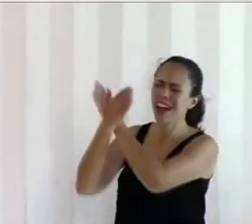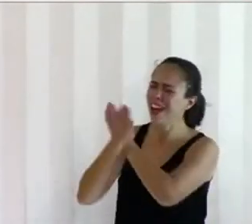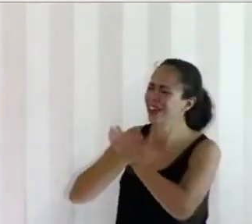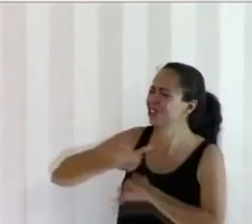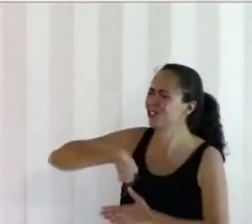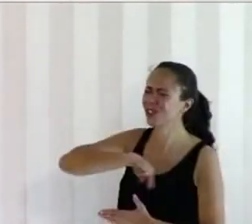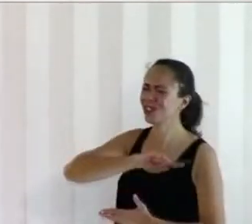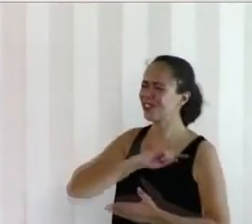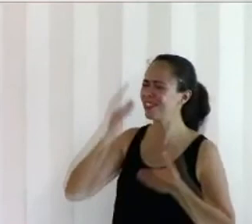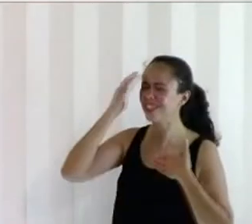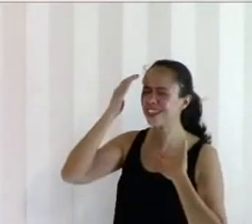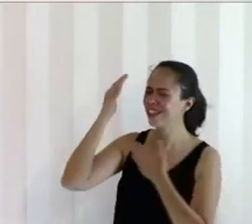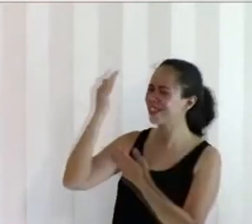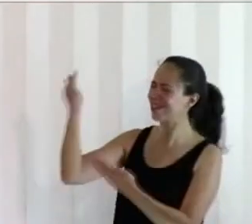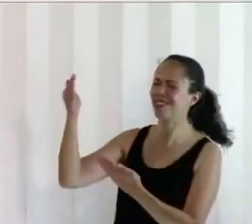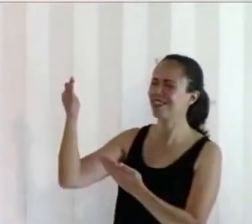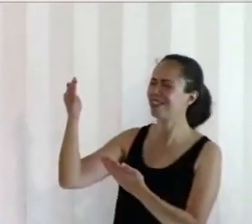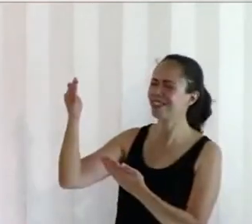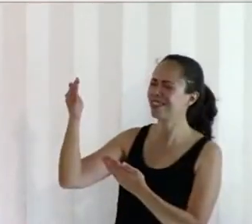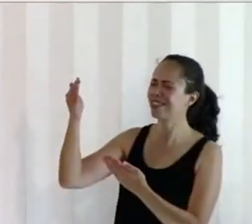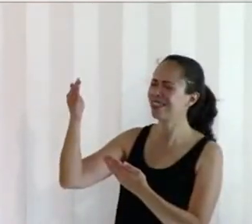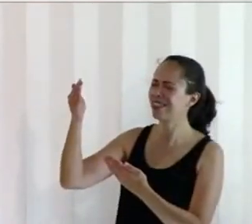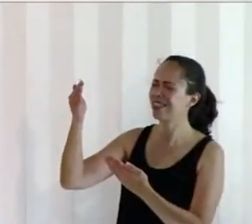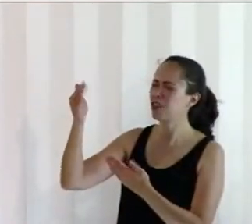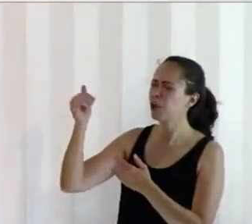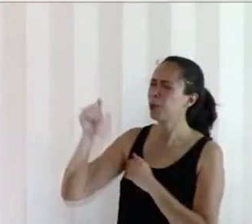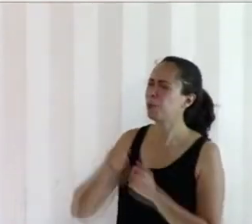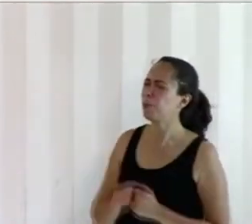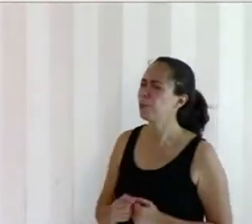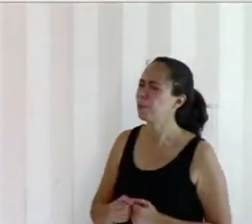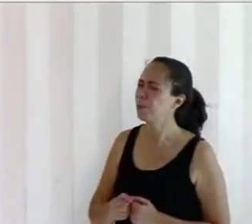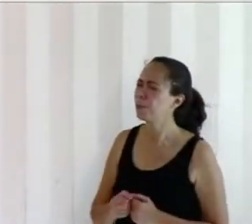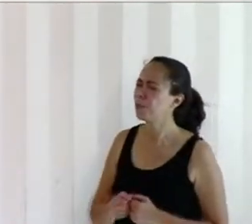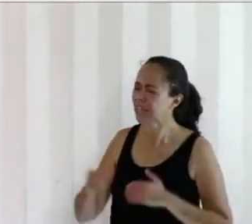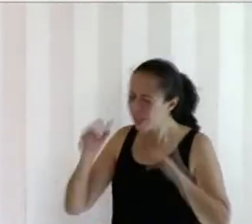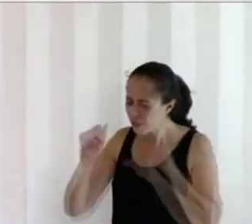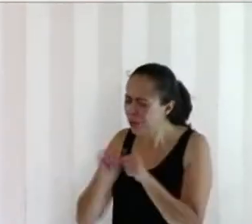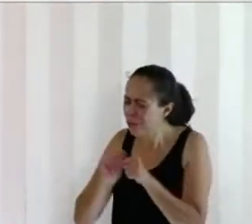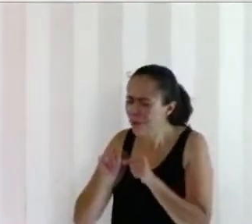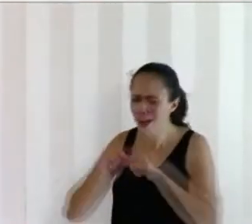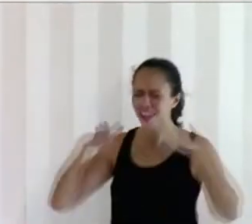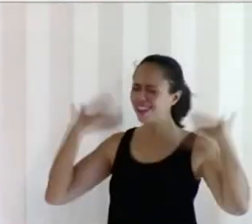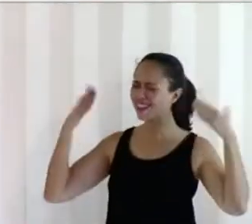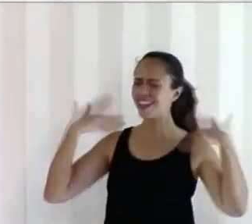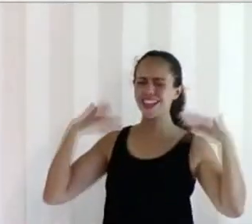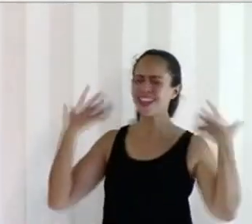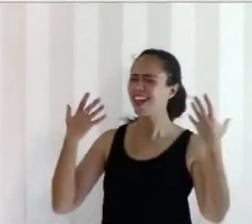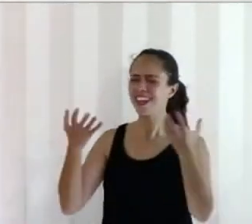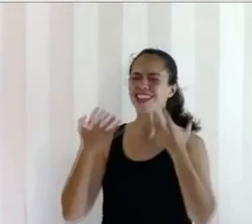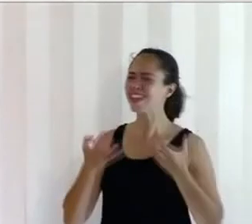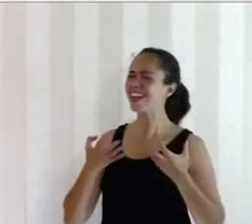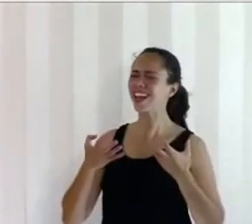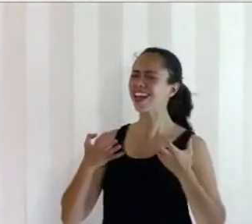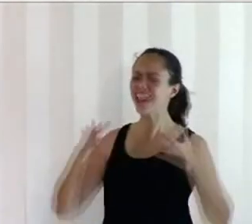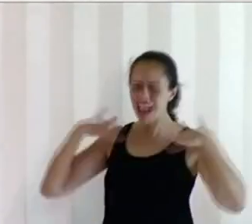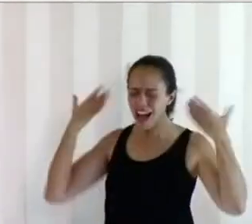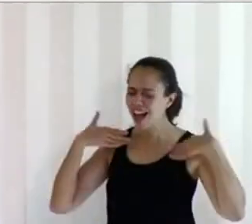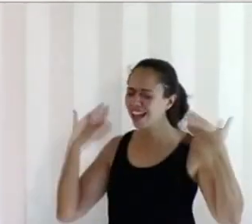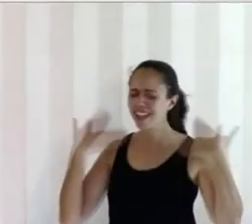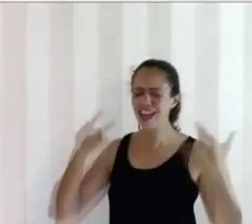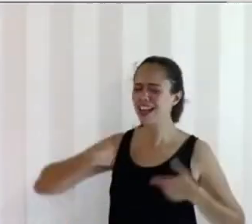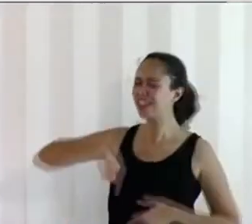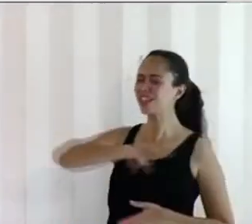nossa boca. Eles serão para nós como a alegria que Te agrada, Senhor. Um homem